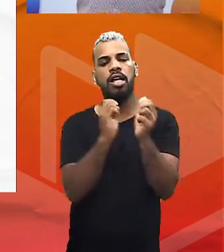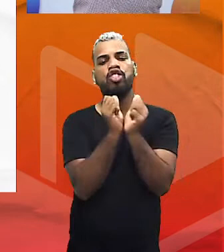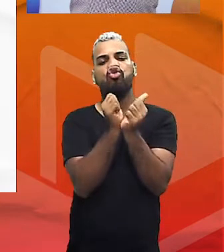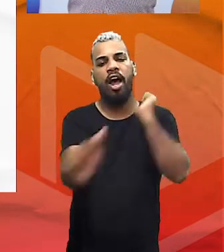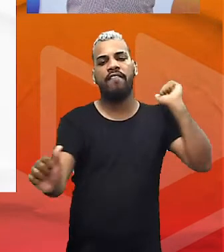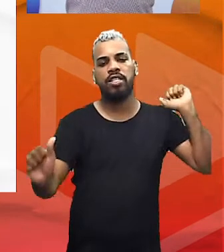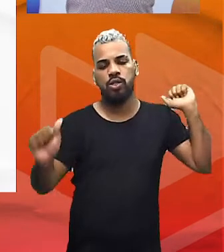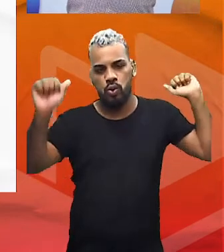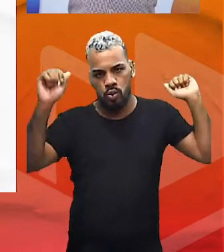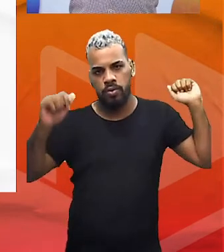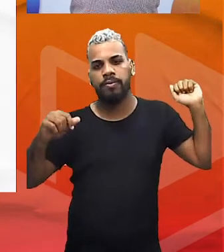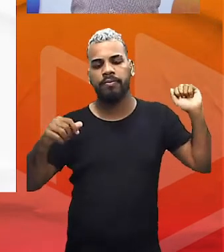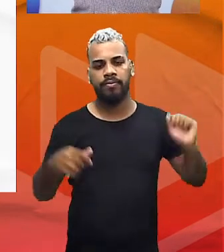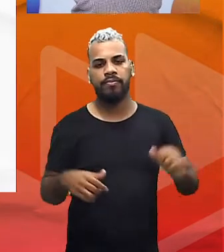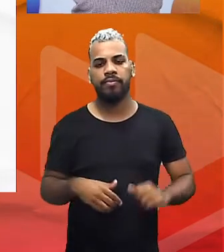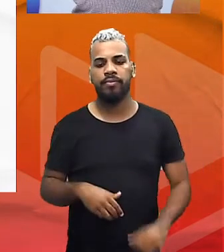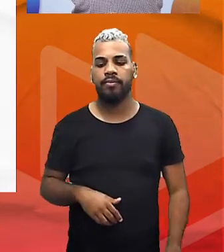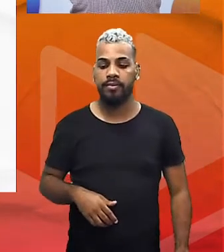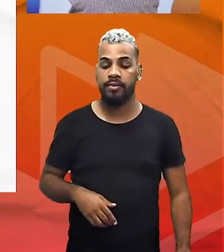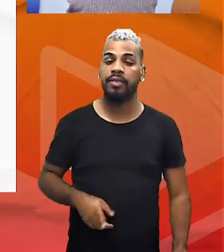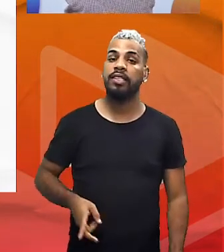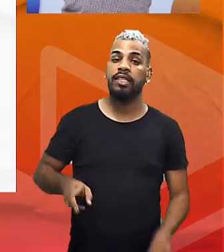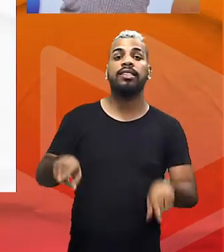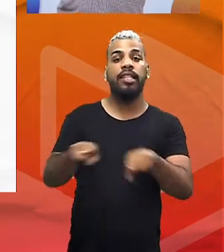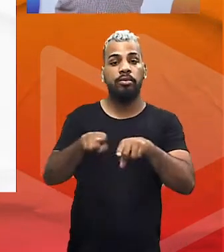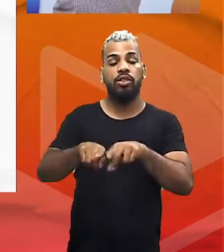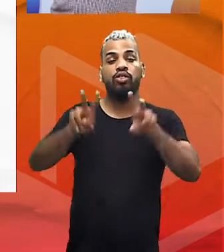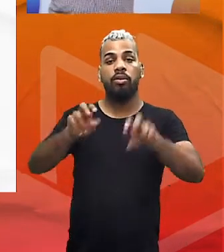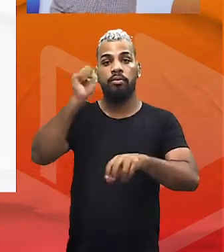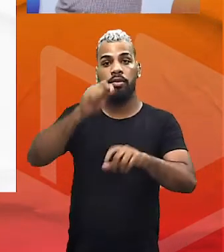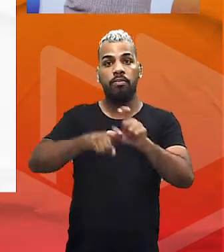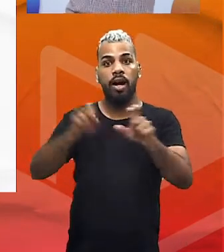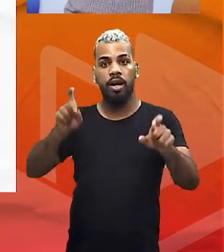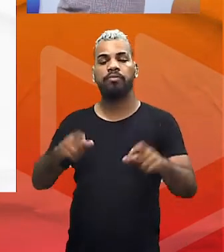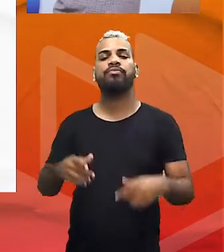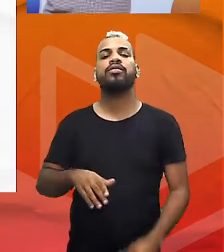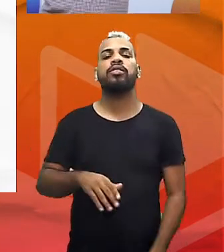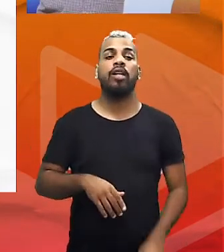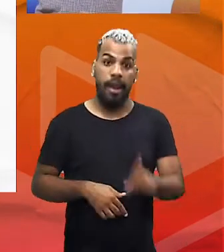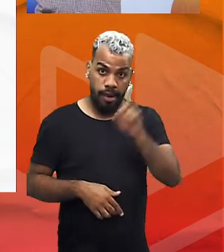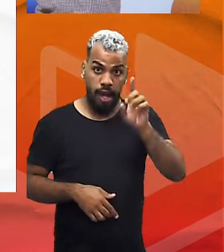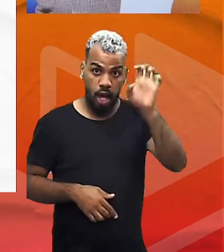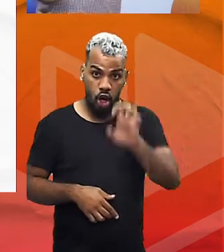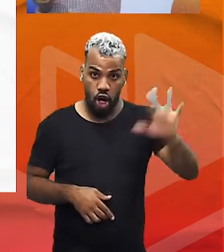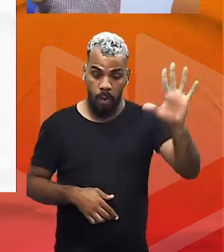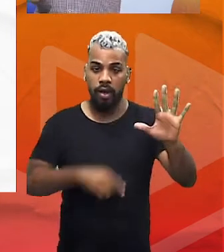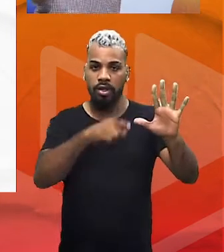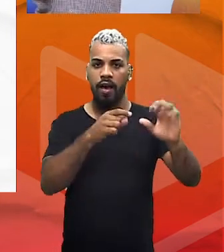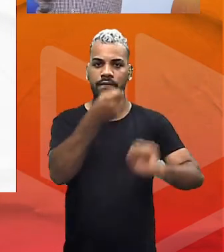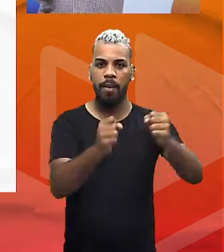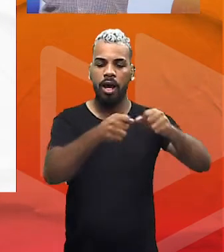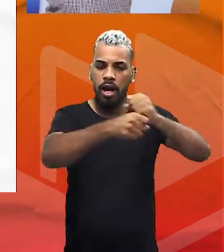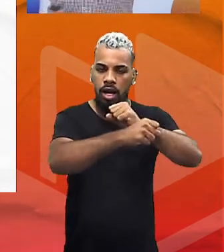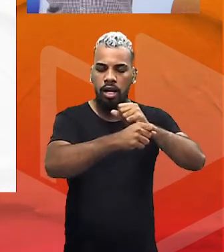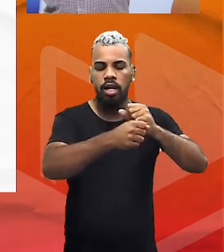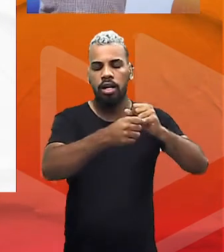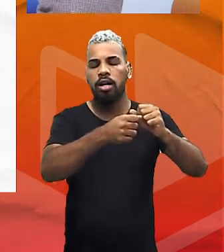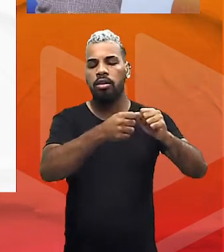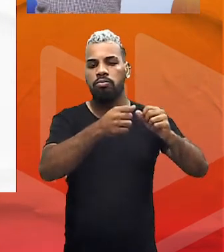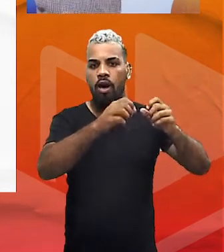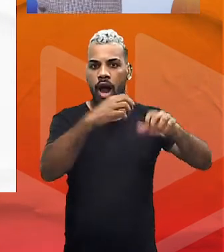e o Alencar já trata aí de emancipação feminina. Mas a gente tinha na Europa já a Revolução Industrial, que a gente